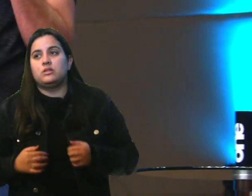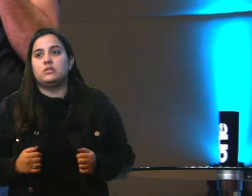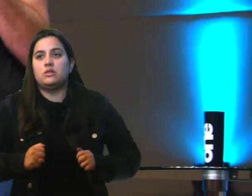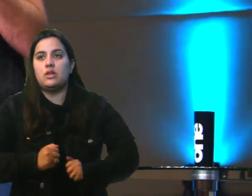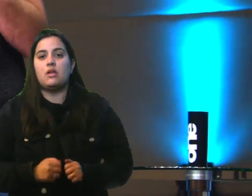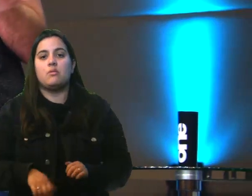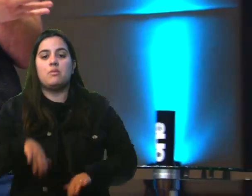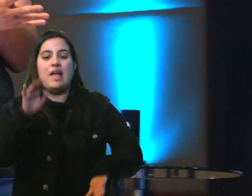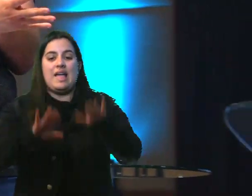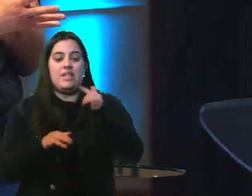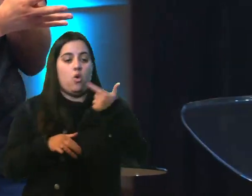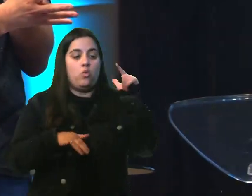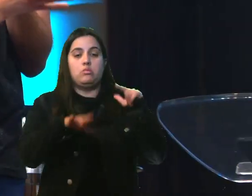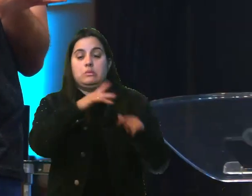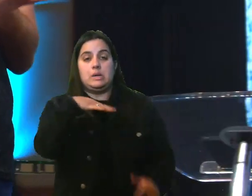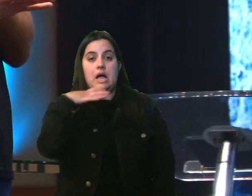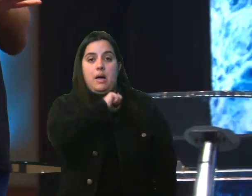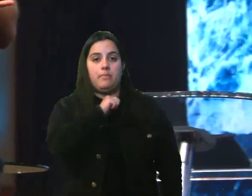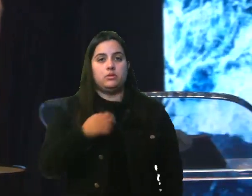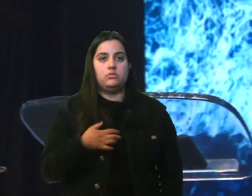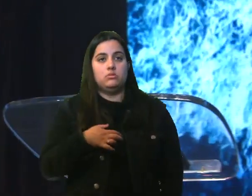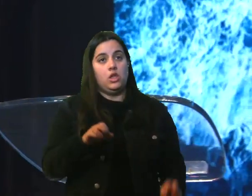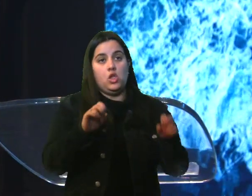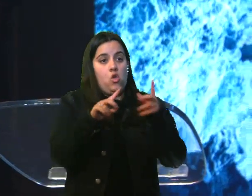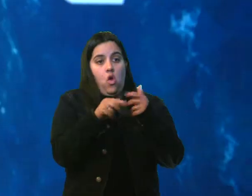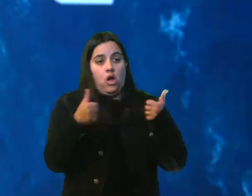Talvez outros vão dar frutos mais rápido. E tudo bem.